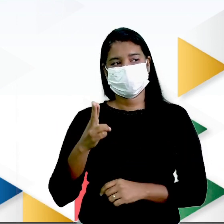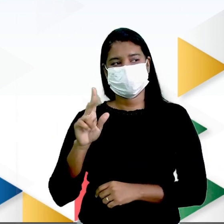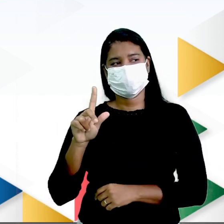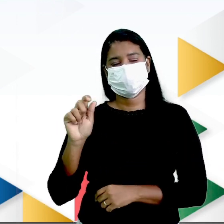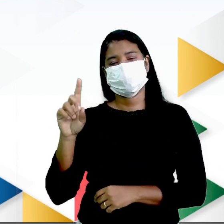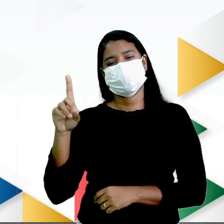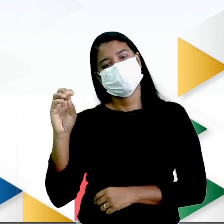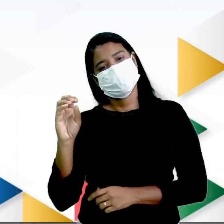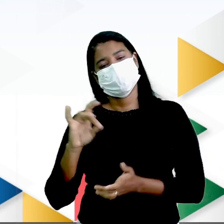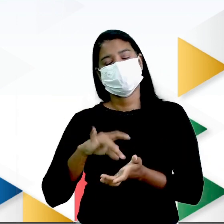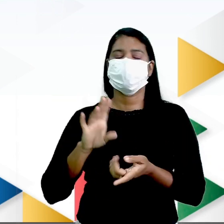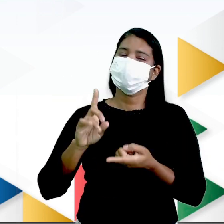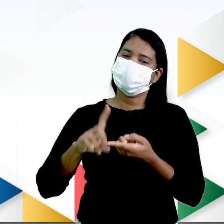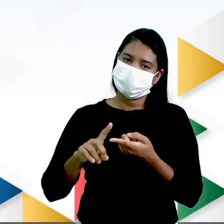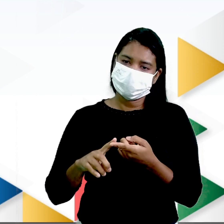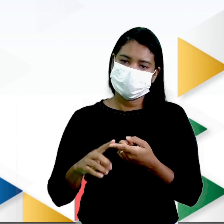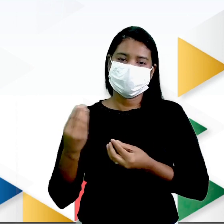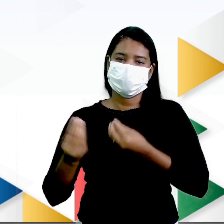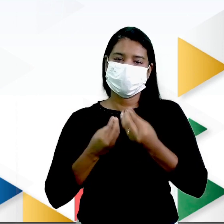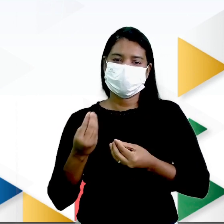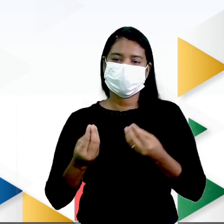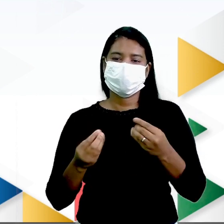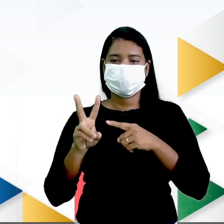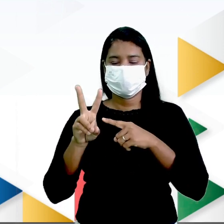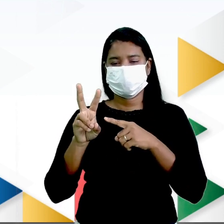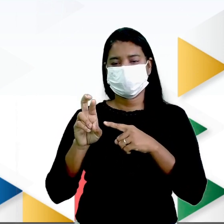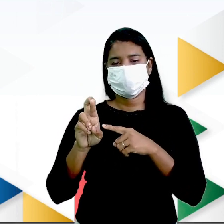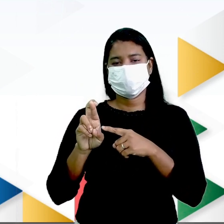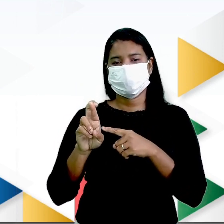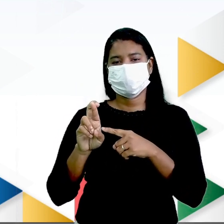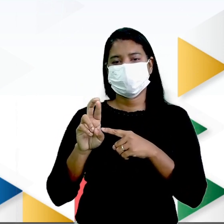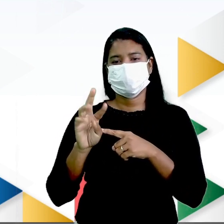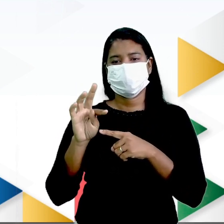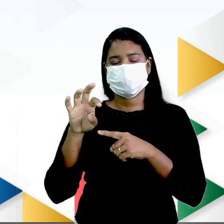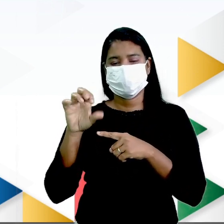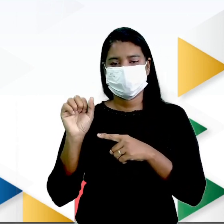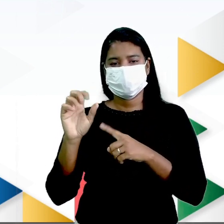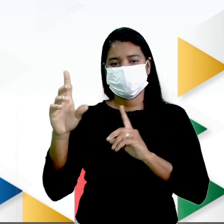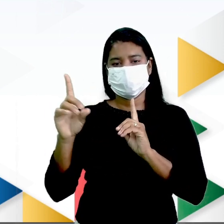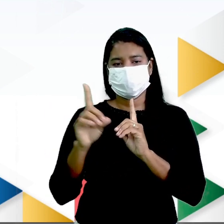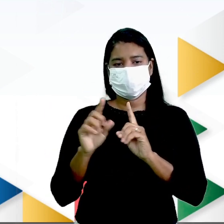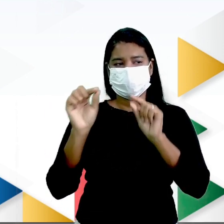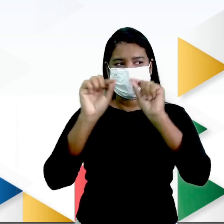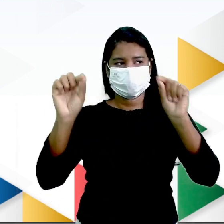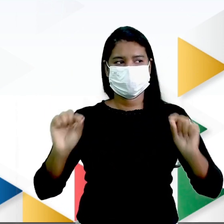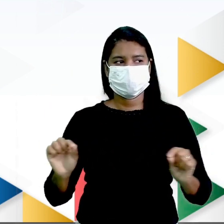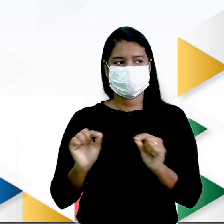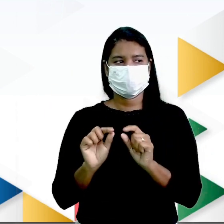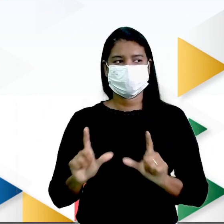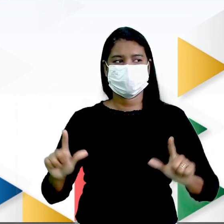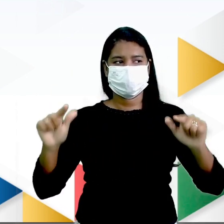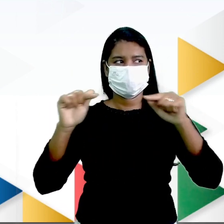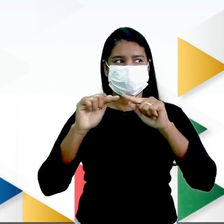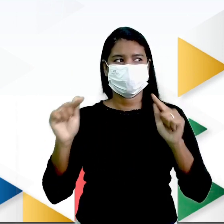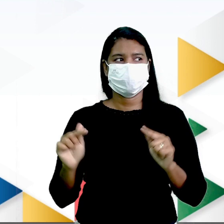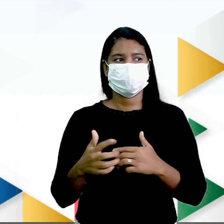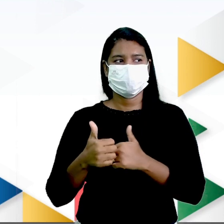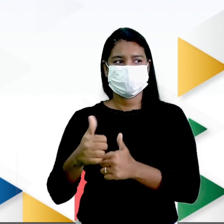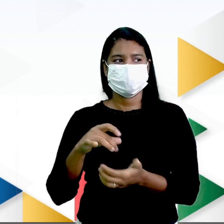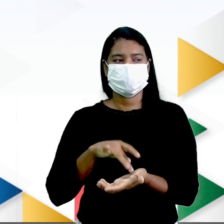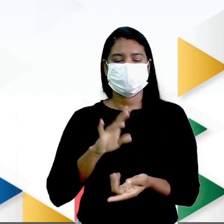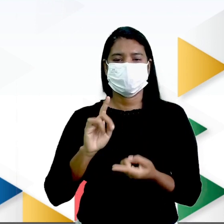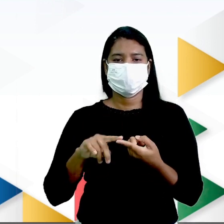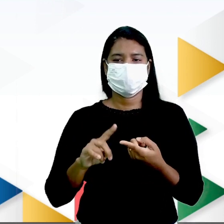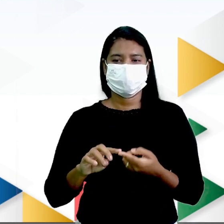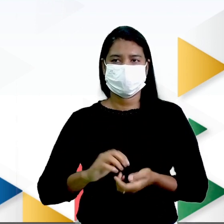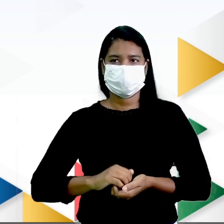ou do segmento de reta. O vértice, que é o ponto de encontro dos lados dessas semi-retas, né, desses segmentos de